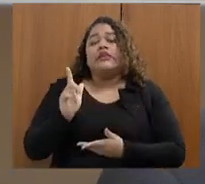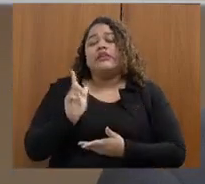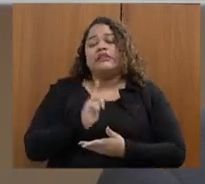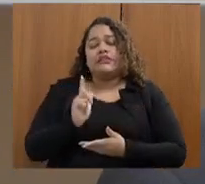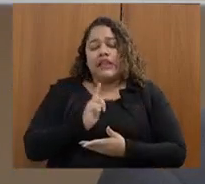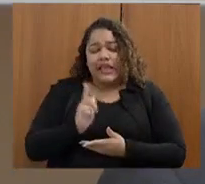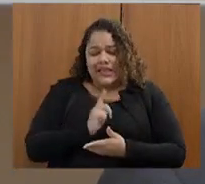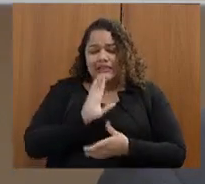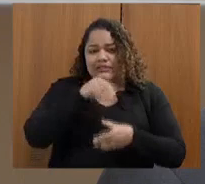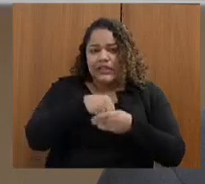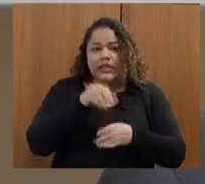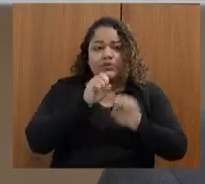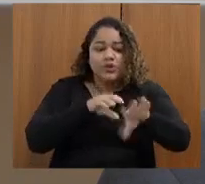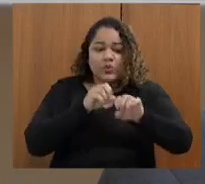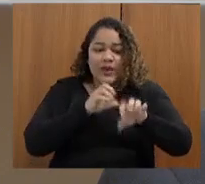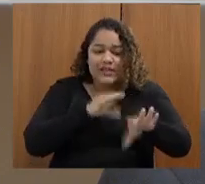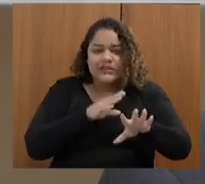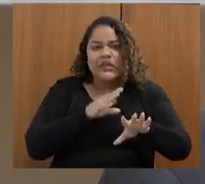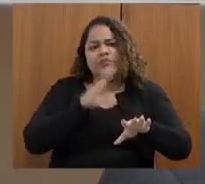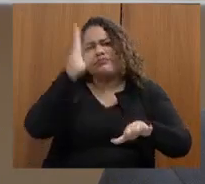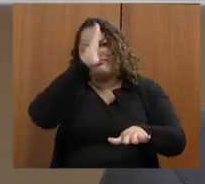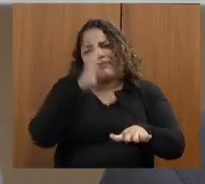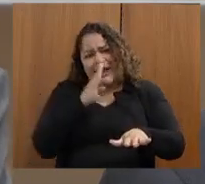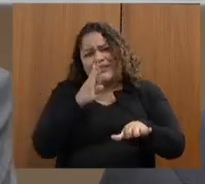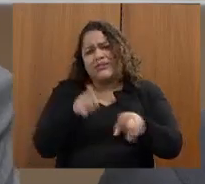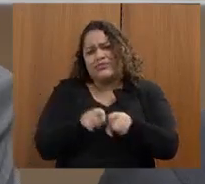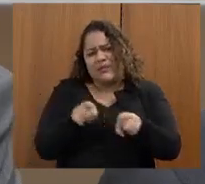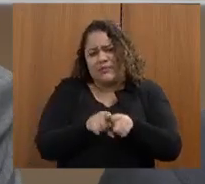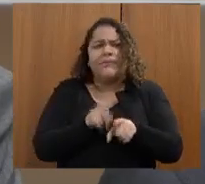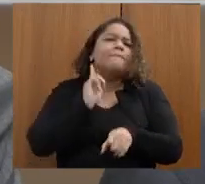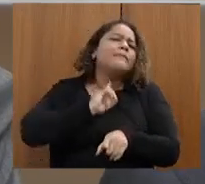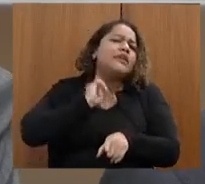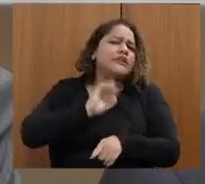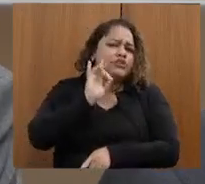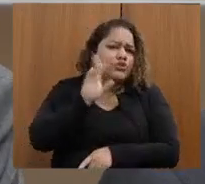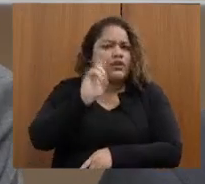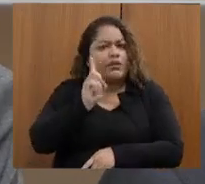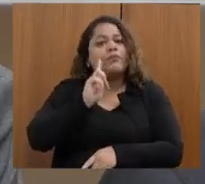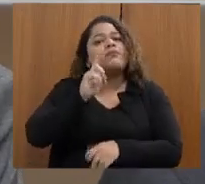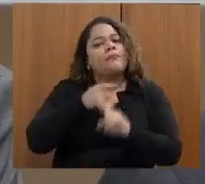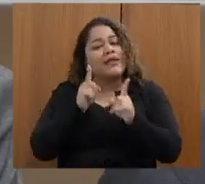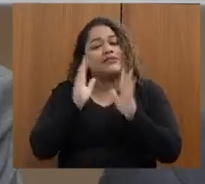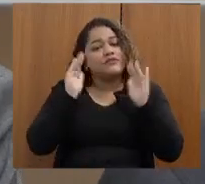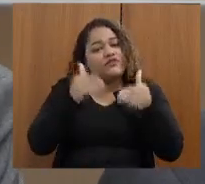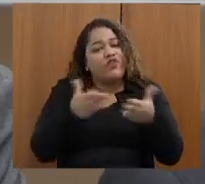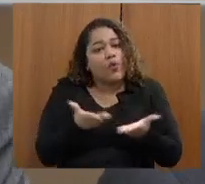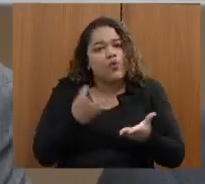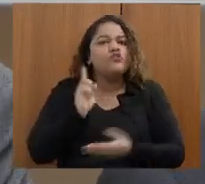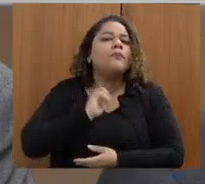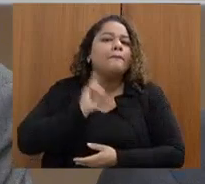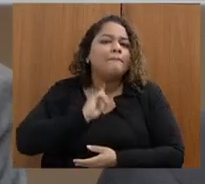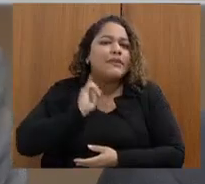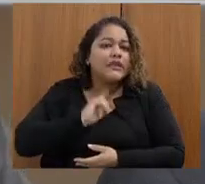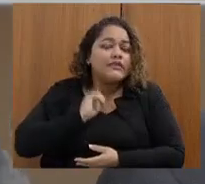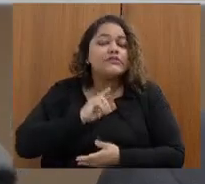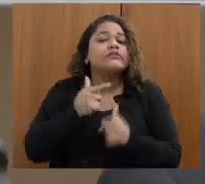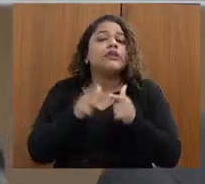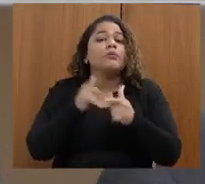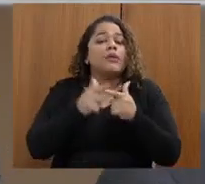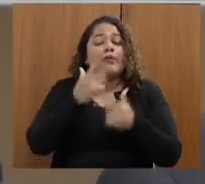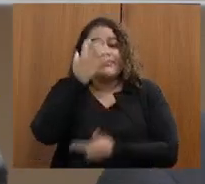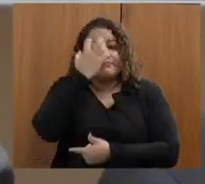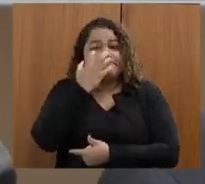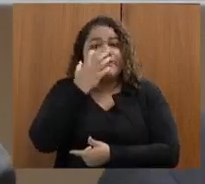não apenas Mineiro com brasileira mas como o caso aqui é Minas específico eu quero saber o que que esse governo tem feito para